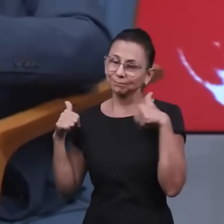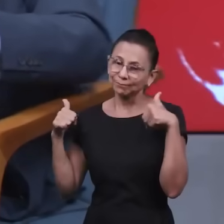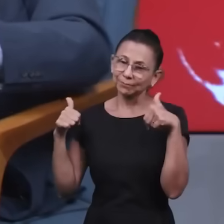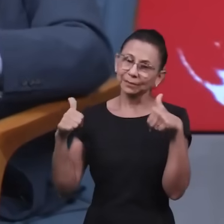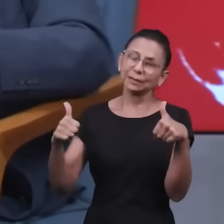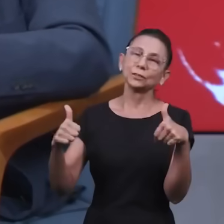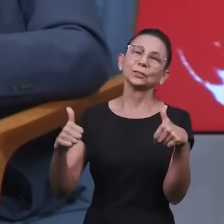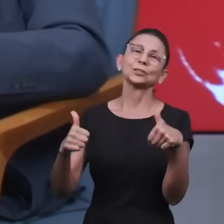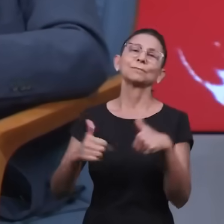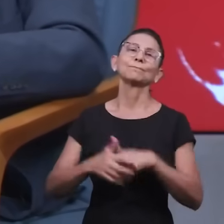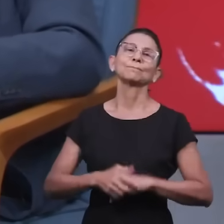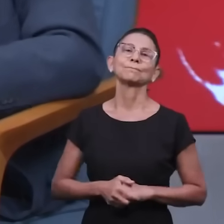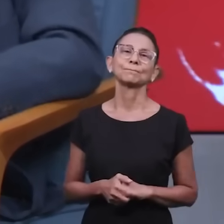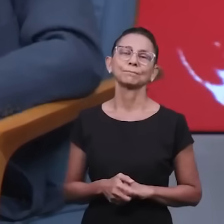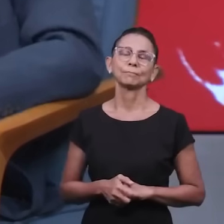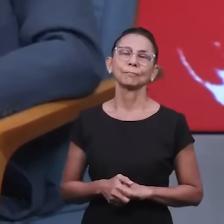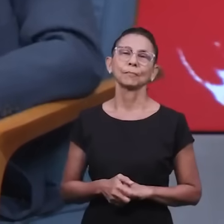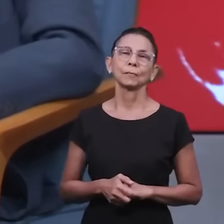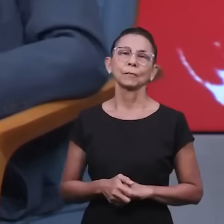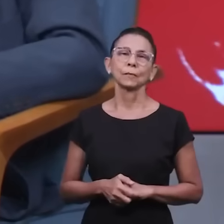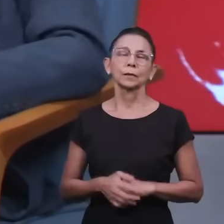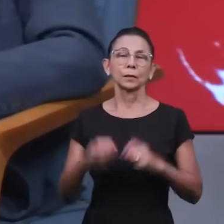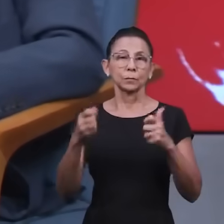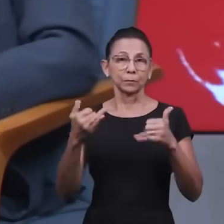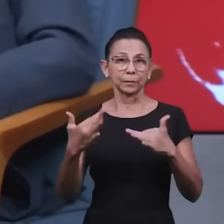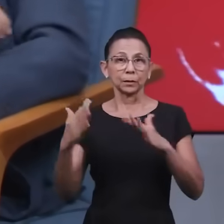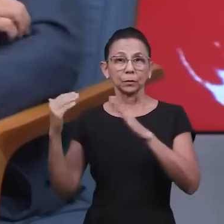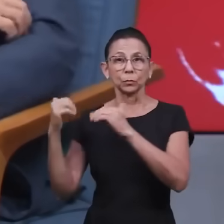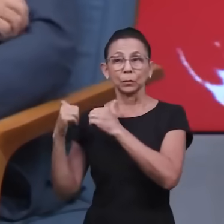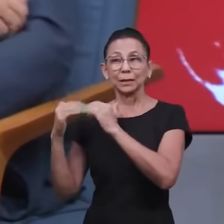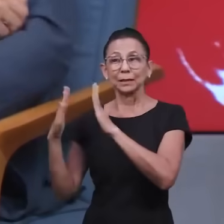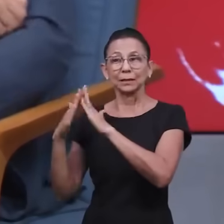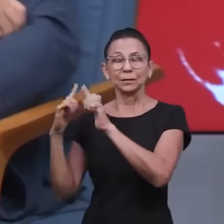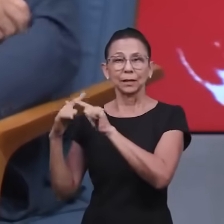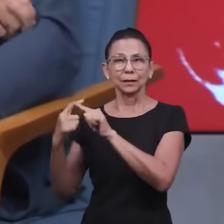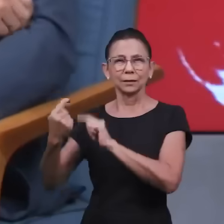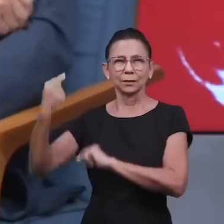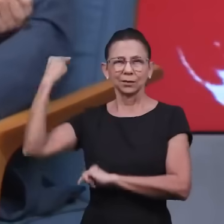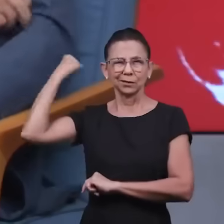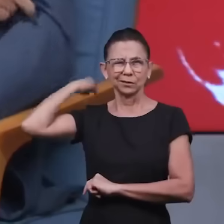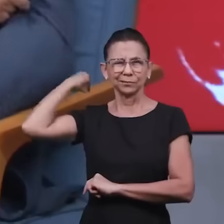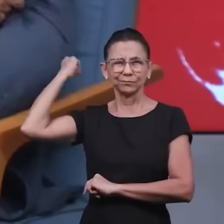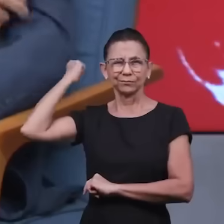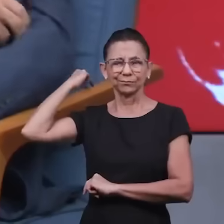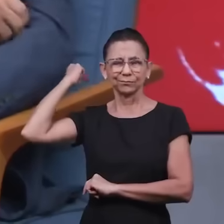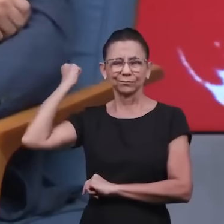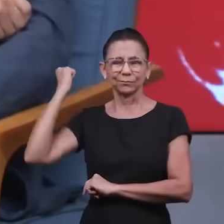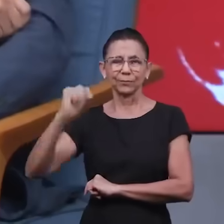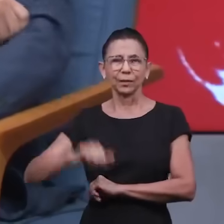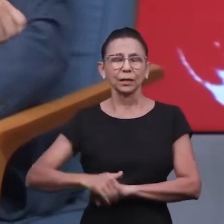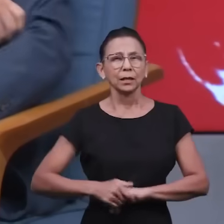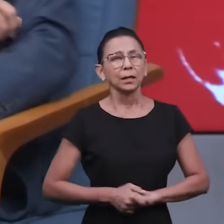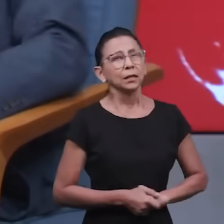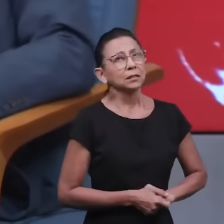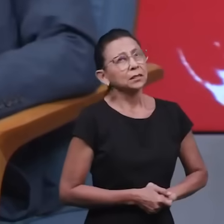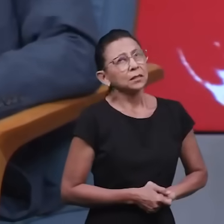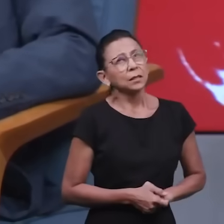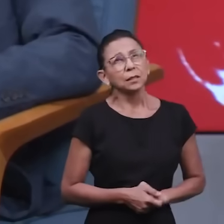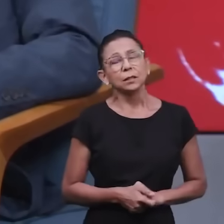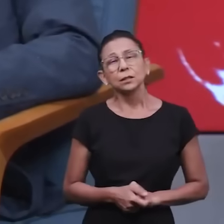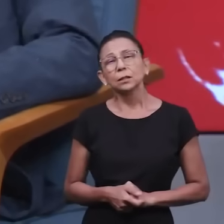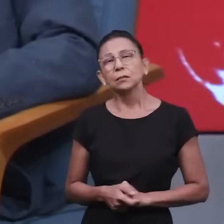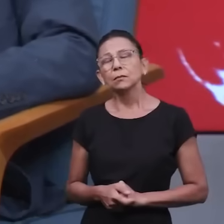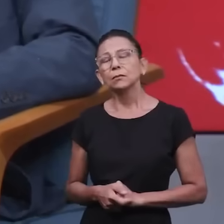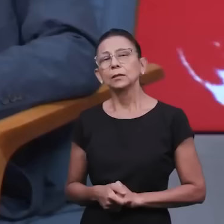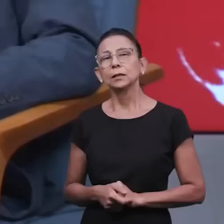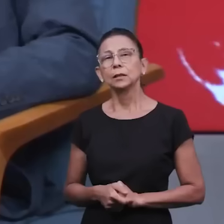profeticamente como ela vai funcionar. Esse é o início da igreja. Muito bem. 3 anos depois do início da igreja, mais